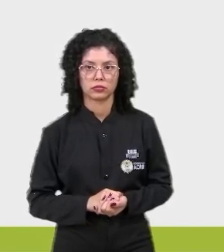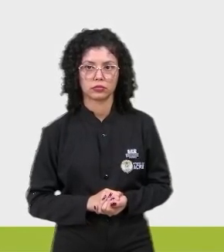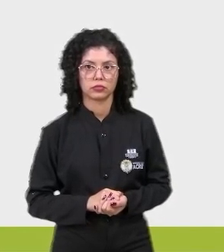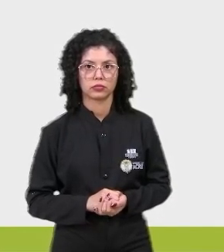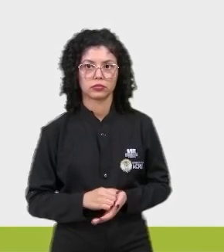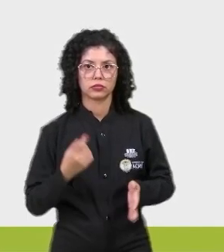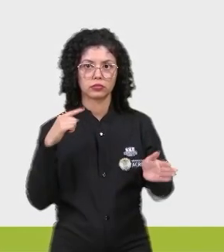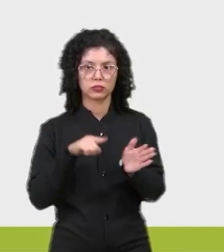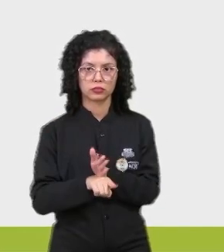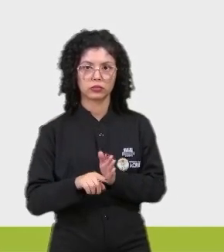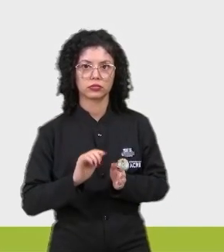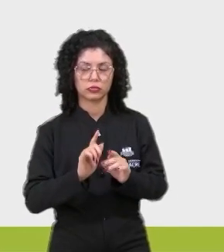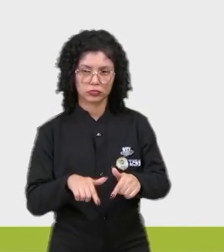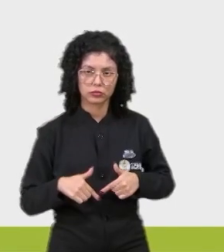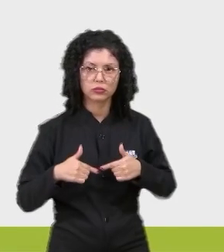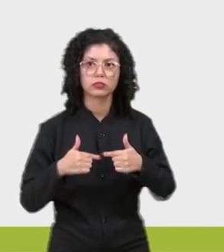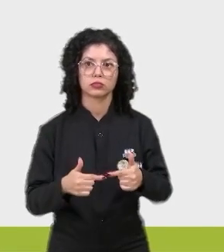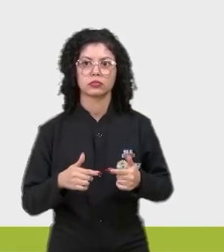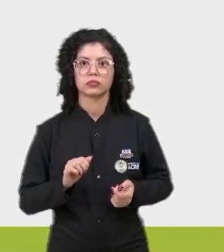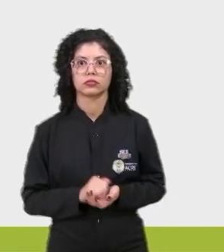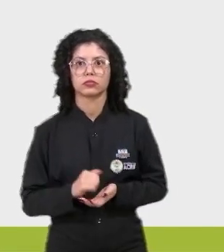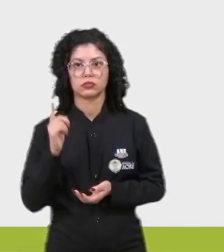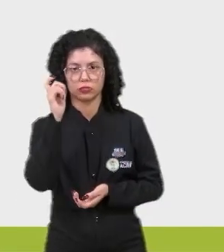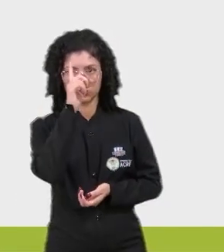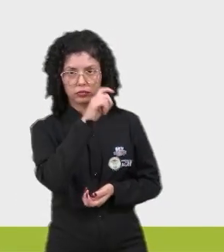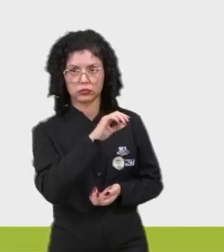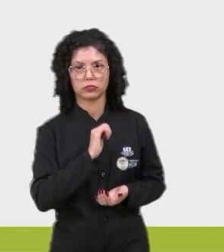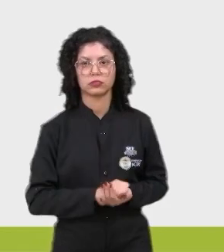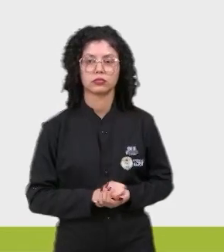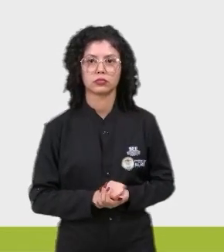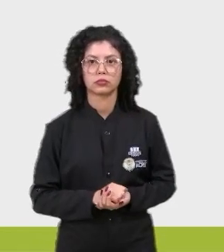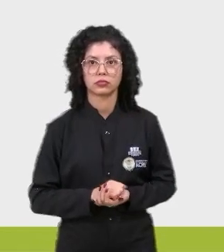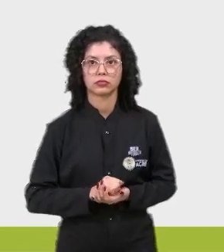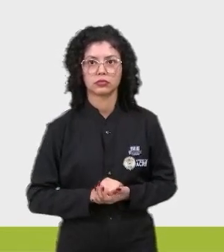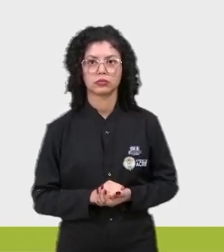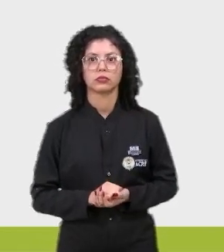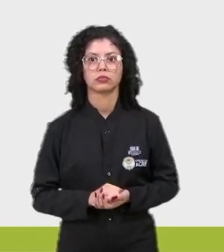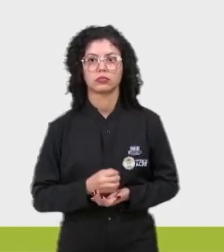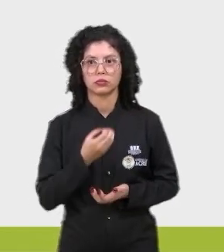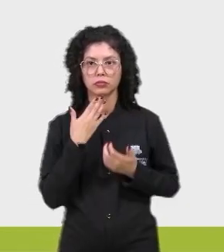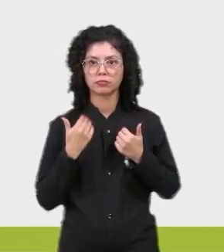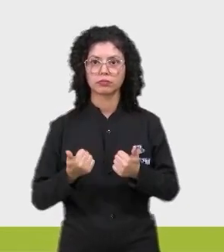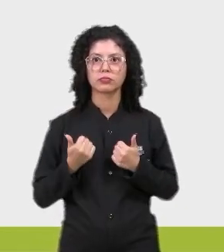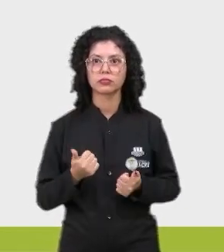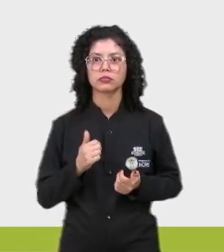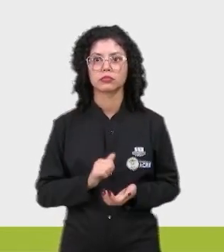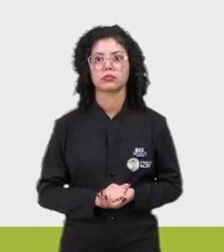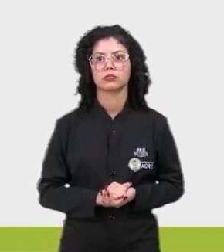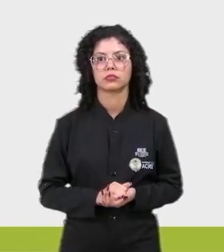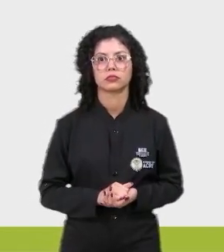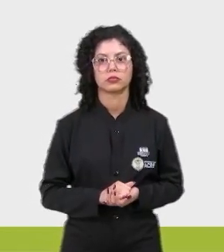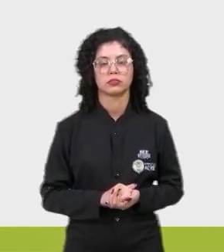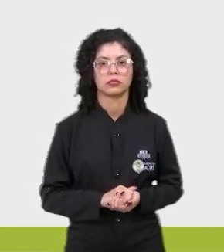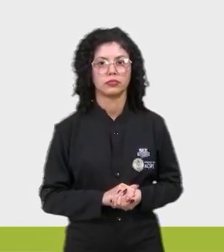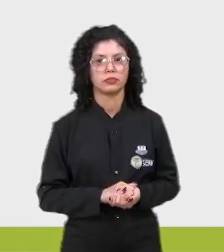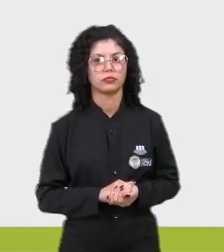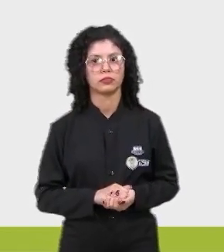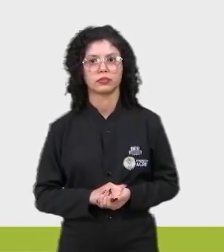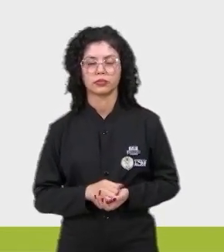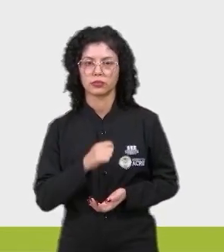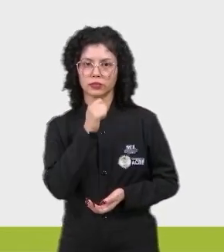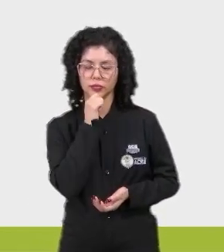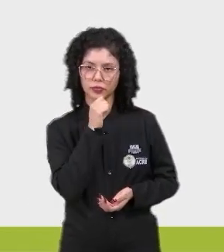essa questão de enfrentar essas dificuldades, né? Então, cabe muito bem ali você abordar